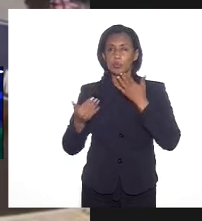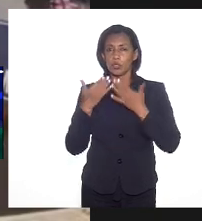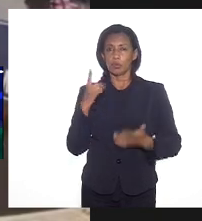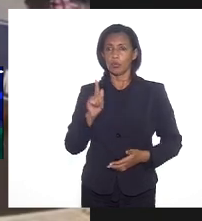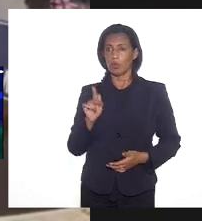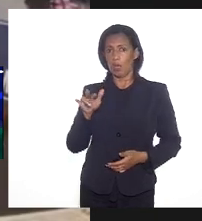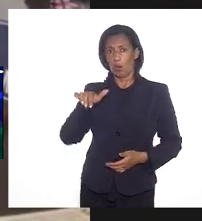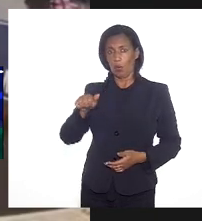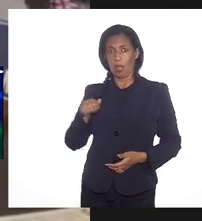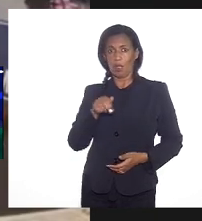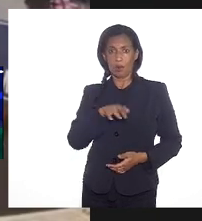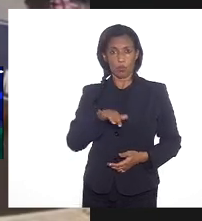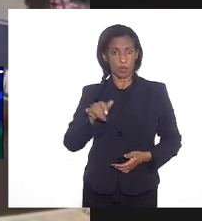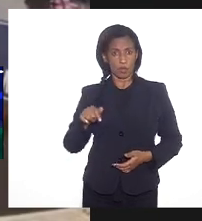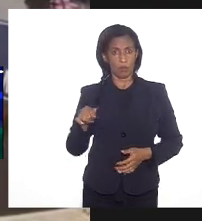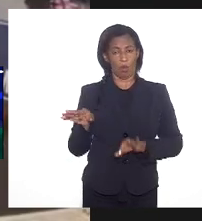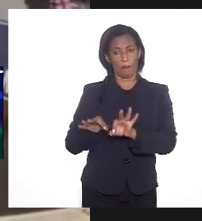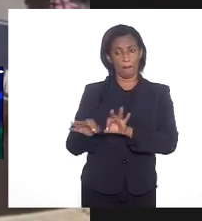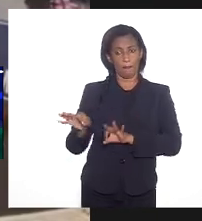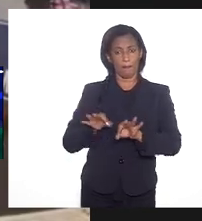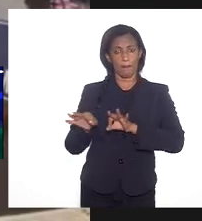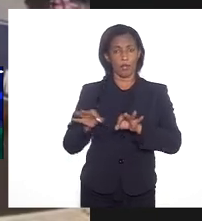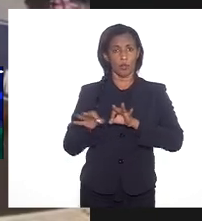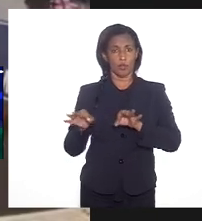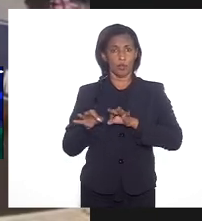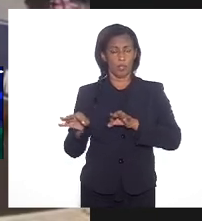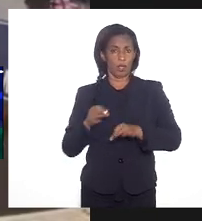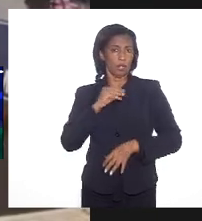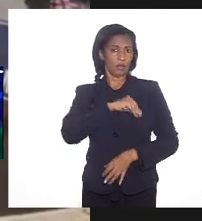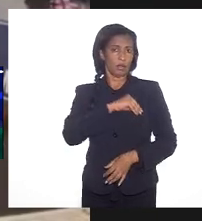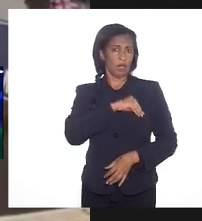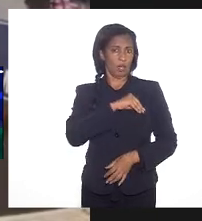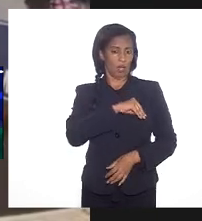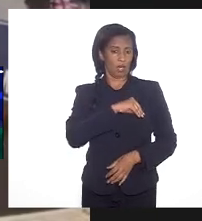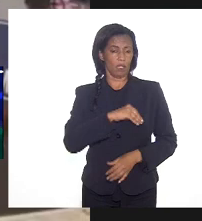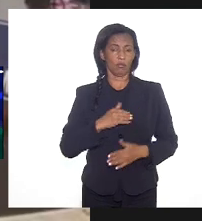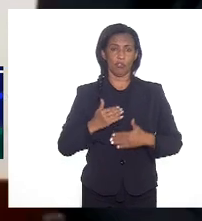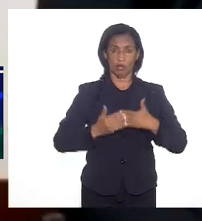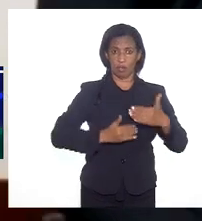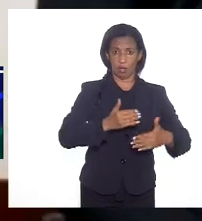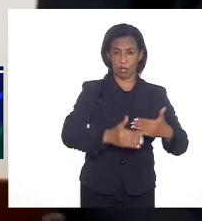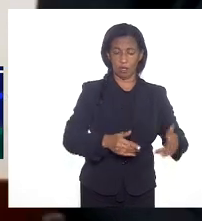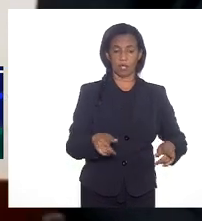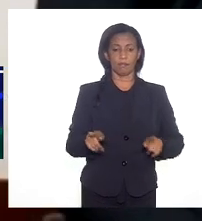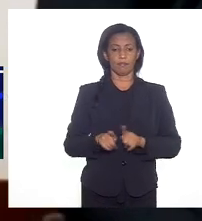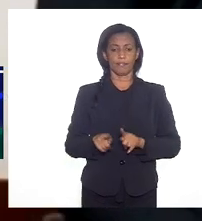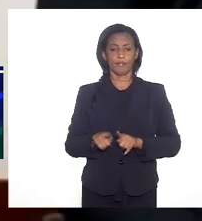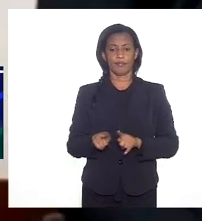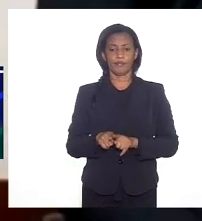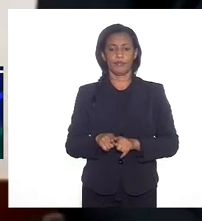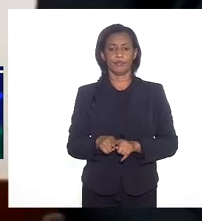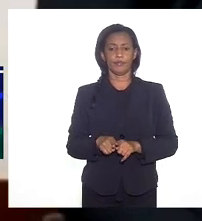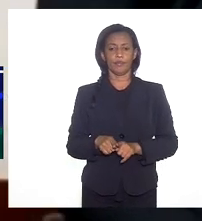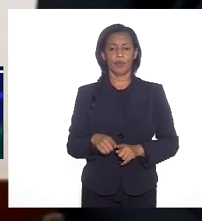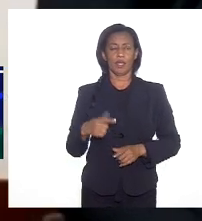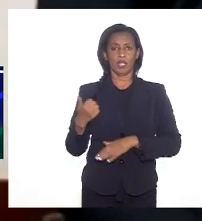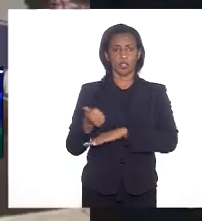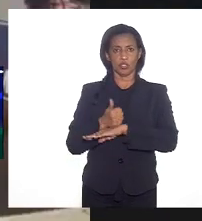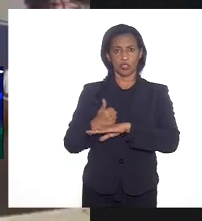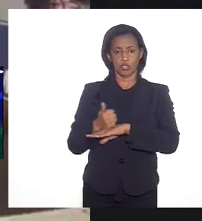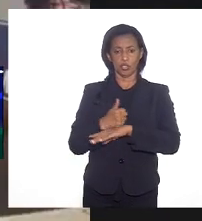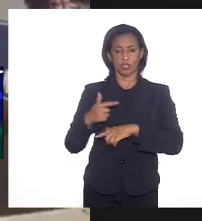municipal em termos de plano de cargo de salários e carreira e também a dignidade